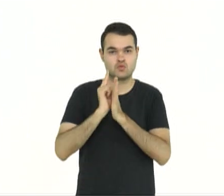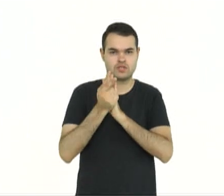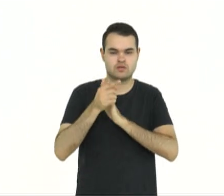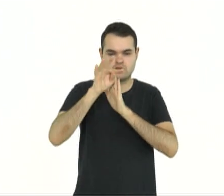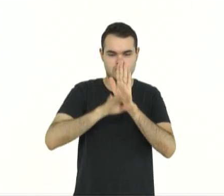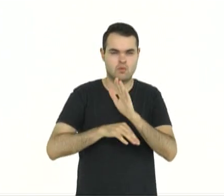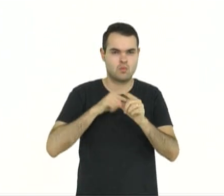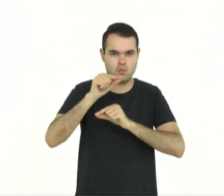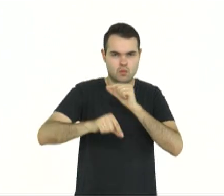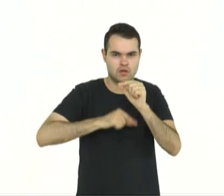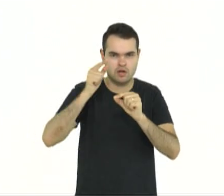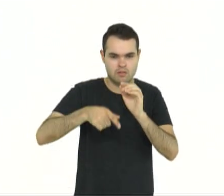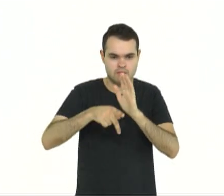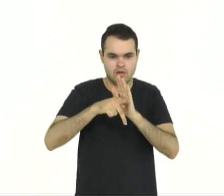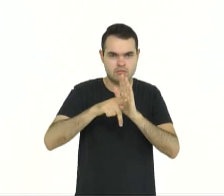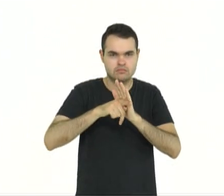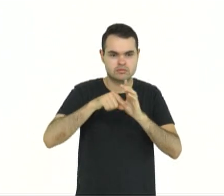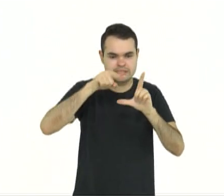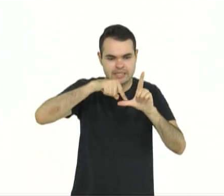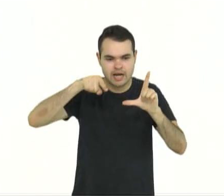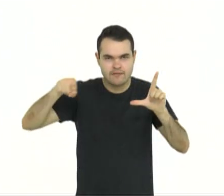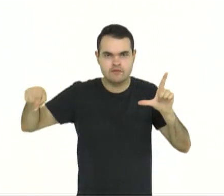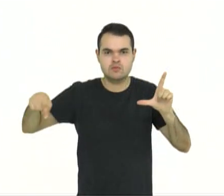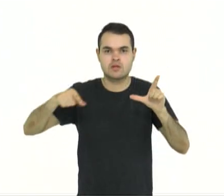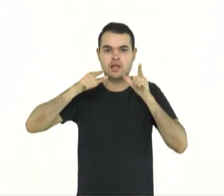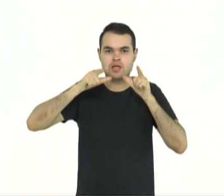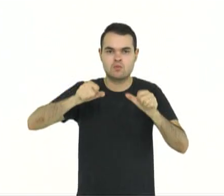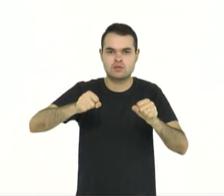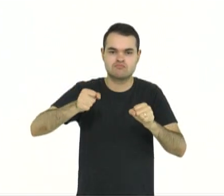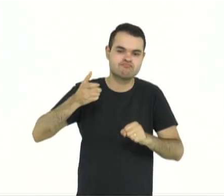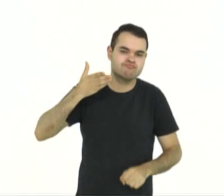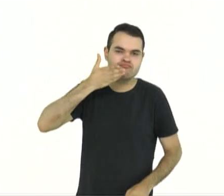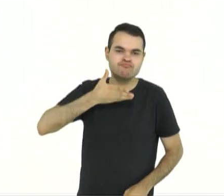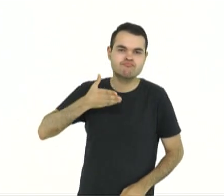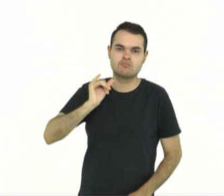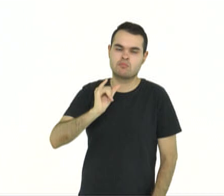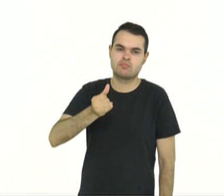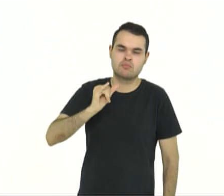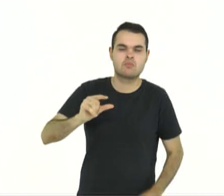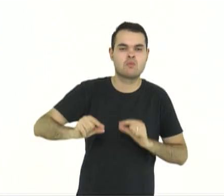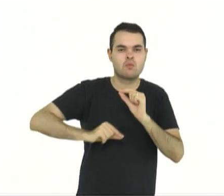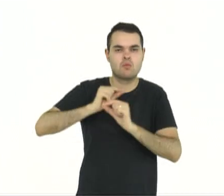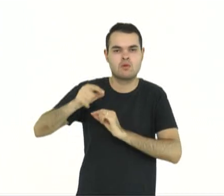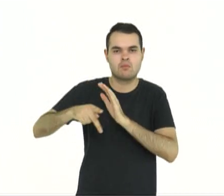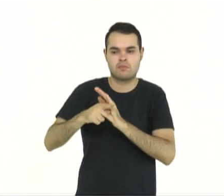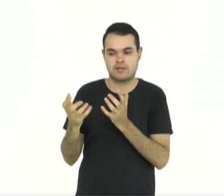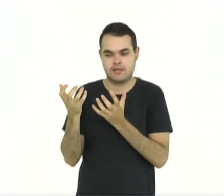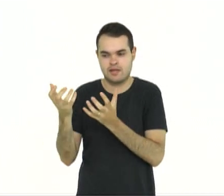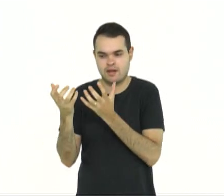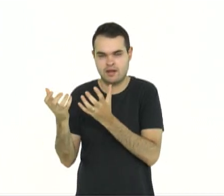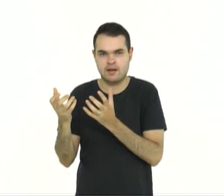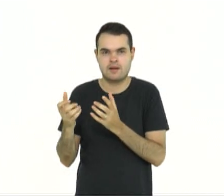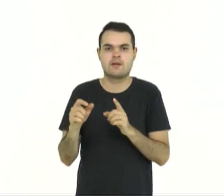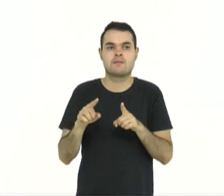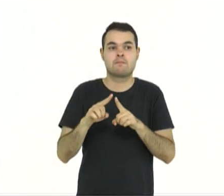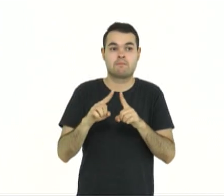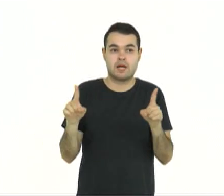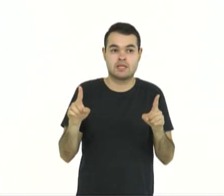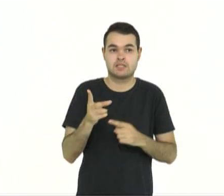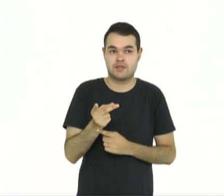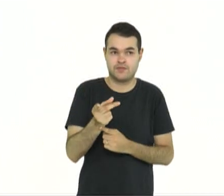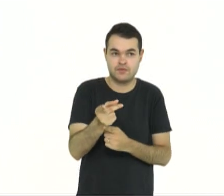hoje será gráfico, o linguístico e discursivo, locuções verbais querer mais